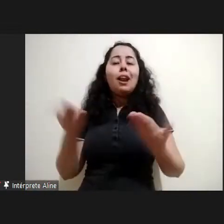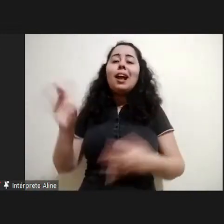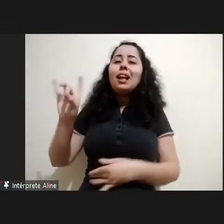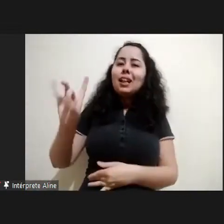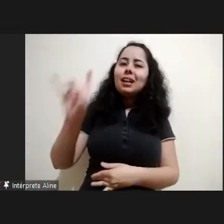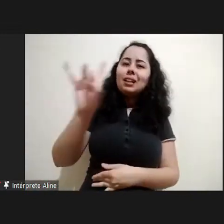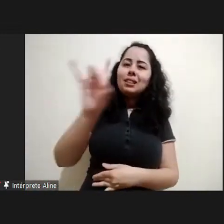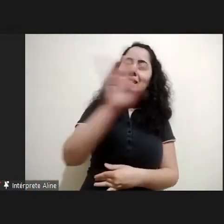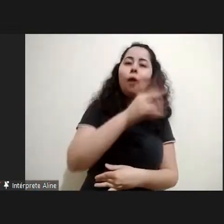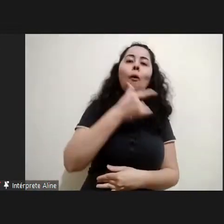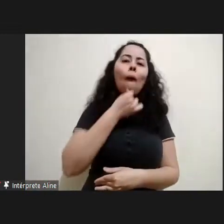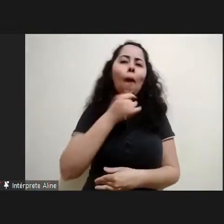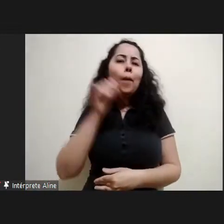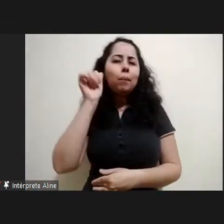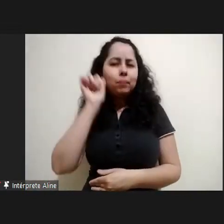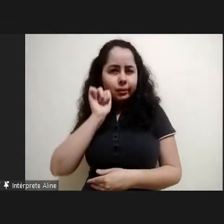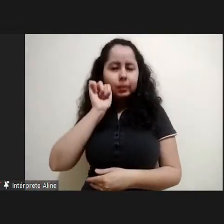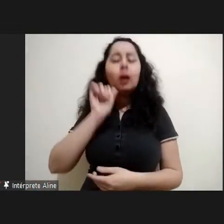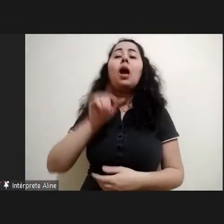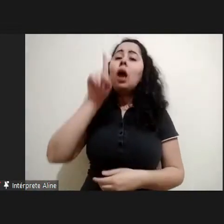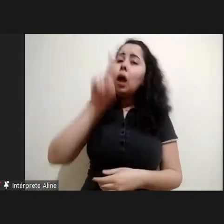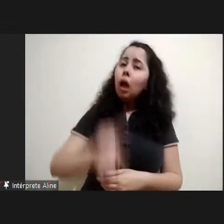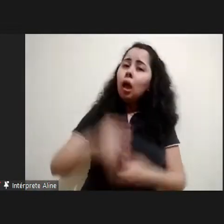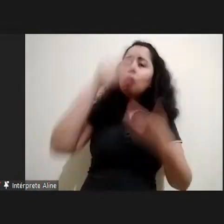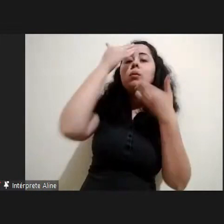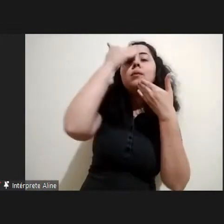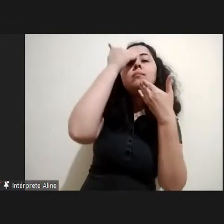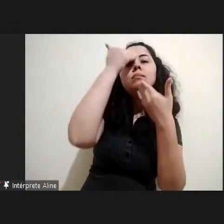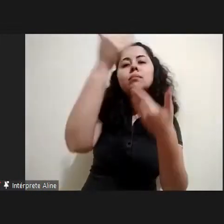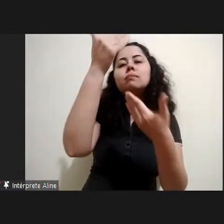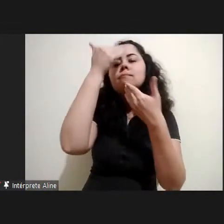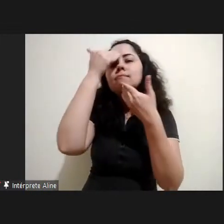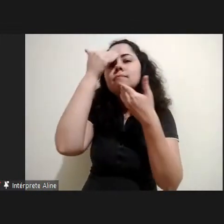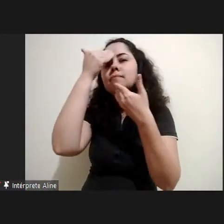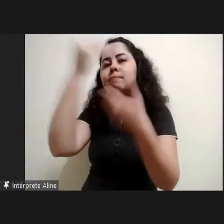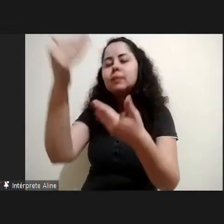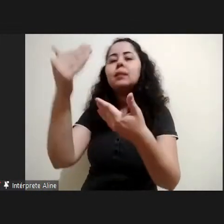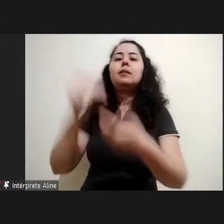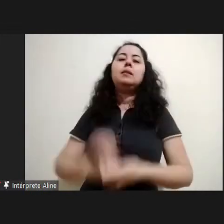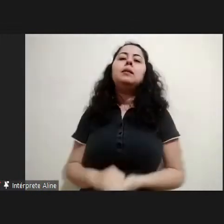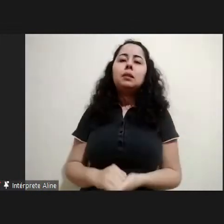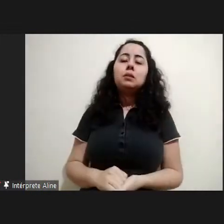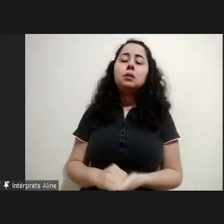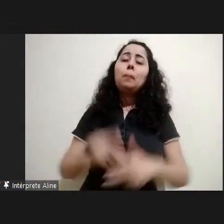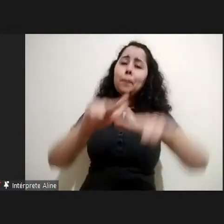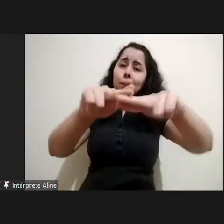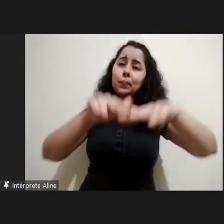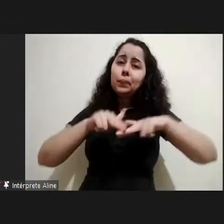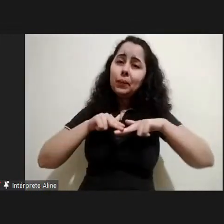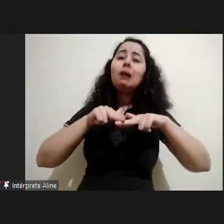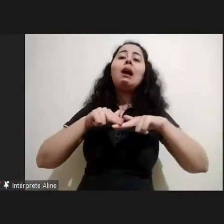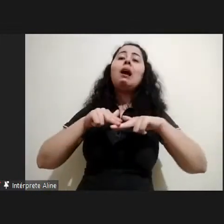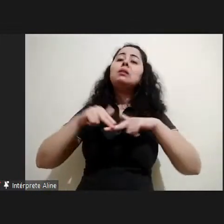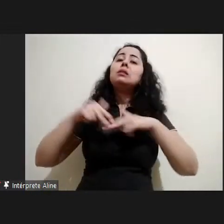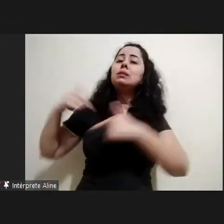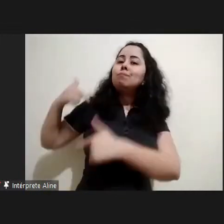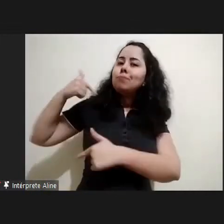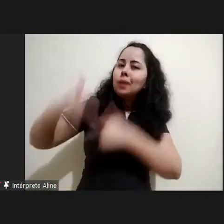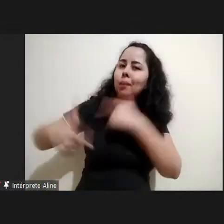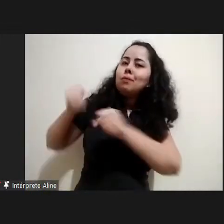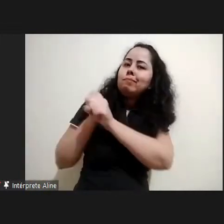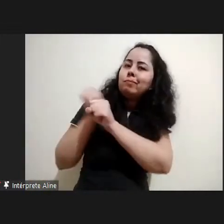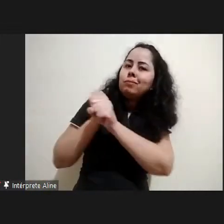cada uma é o agradecimento que, com trajetórias como a de vocês, como a de cada uma das pessoas